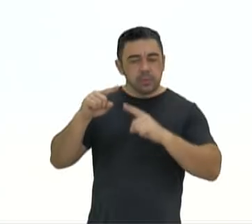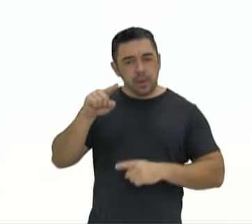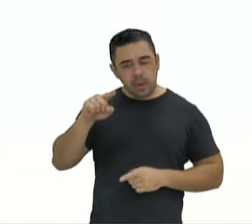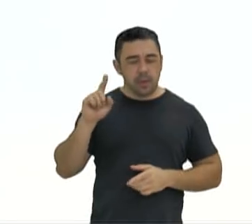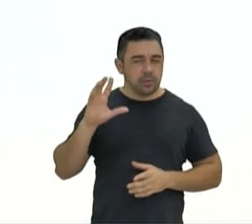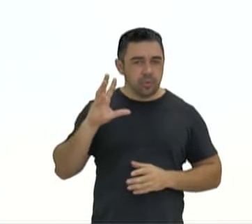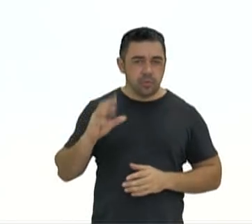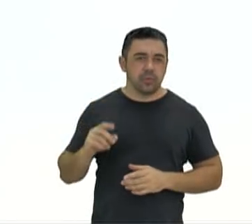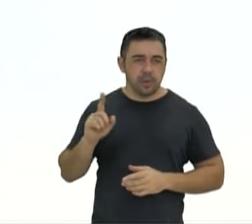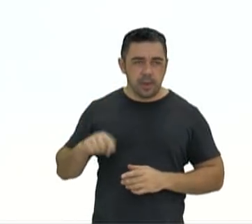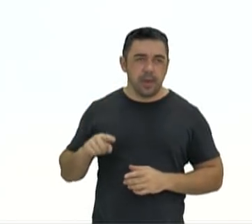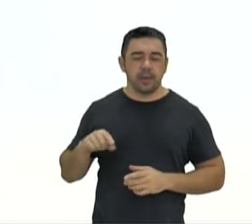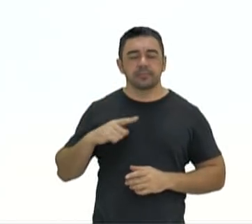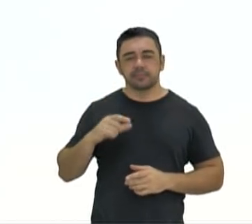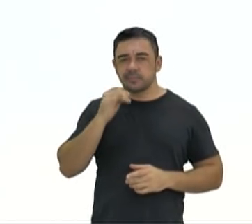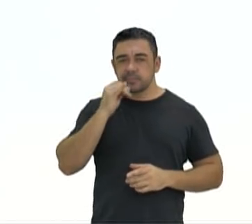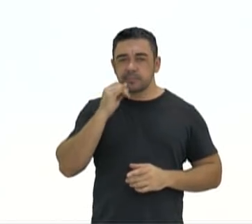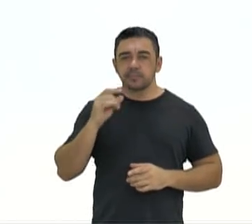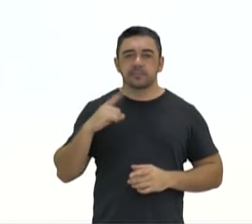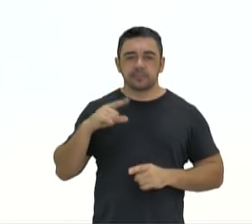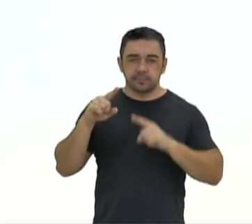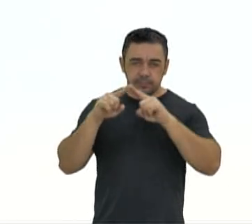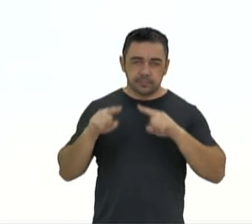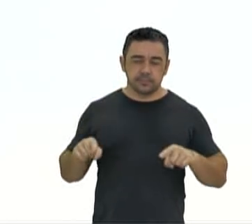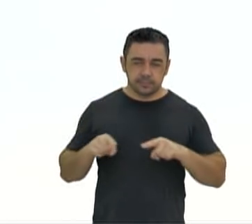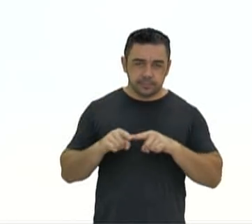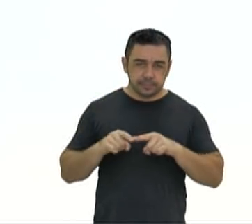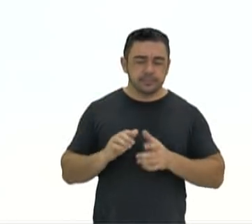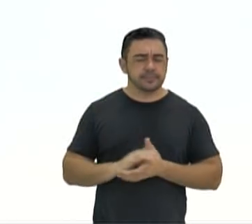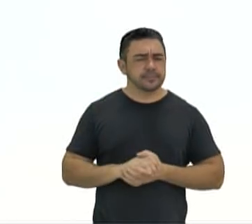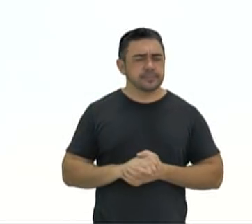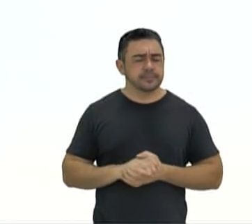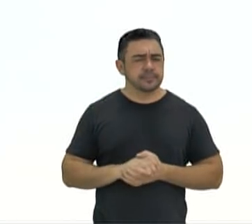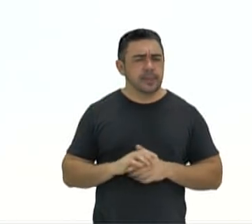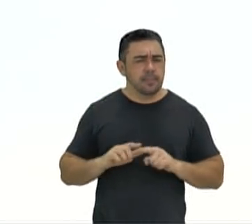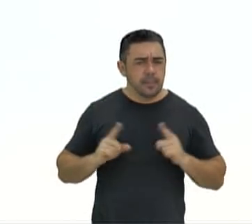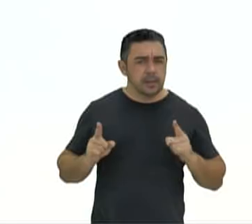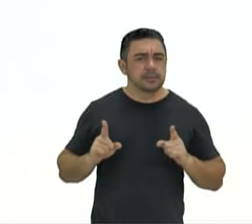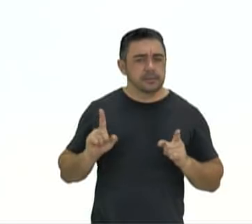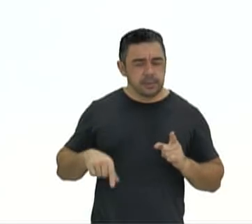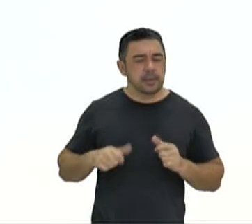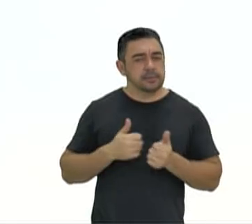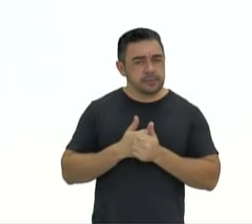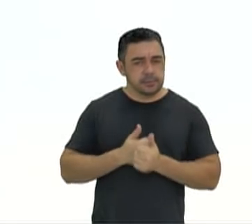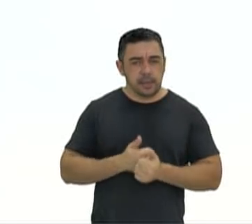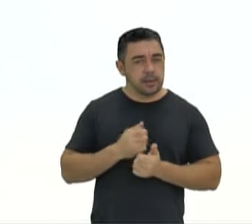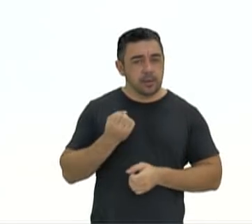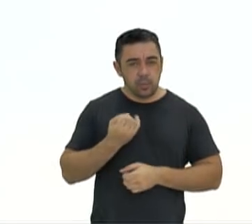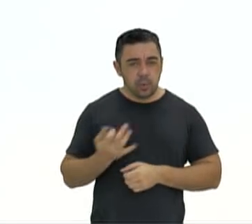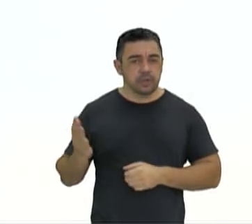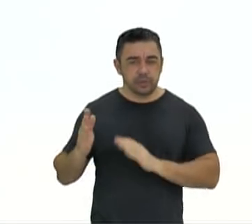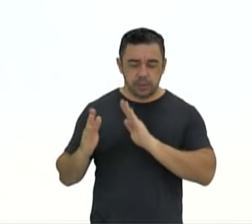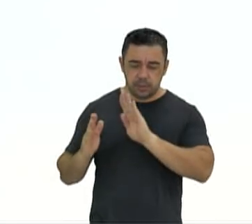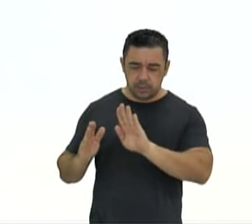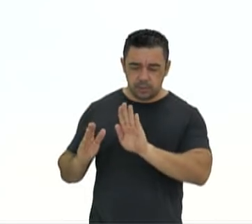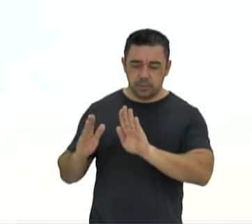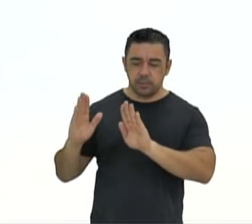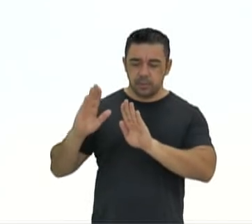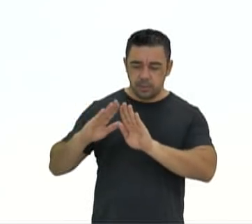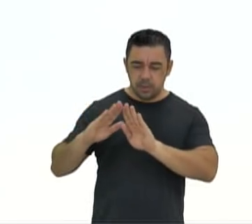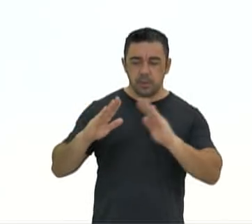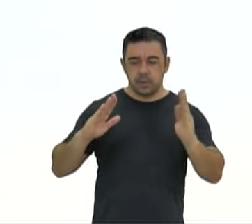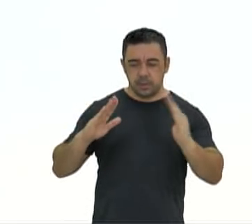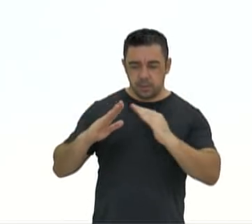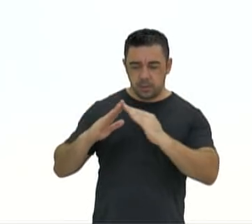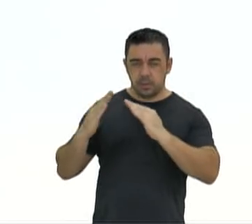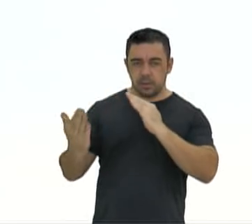comum, então o que acontece? As faces laterais são triângulo, mas também seguem a mesma quantidade dos lados do